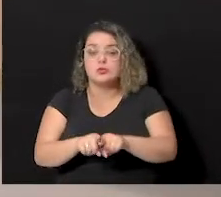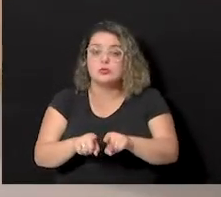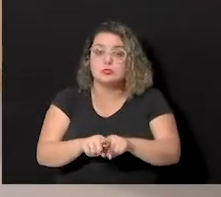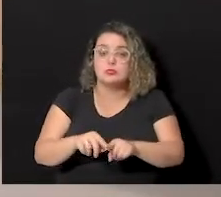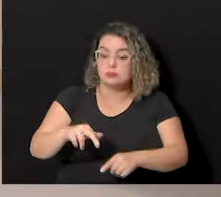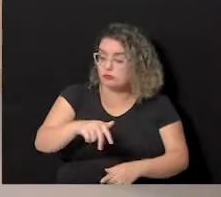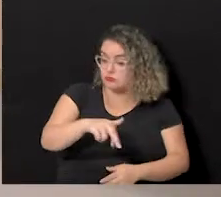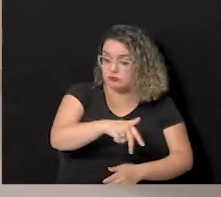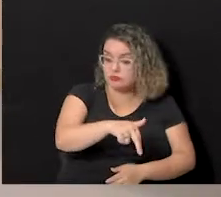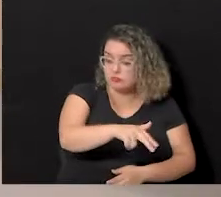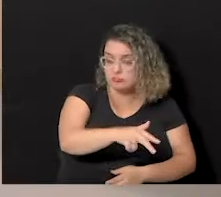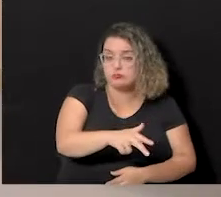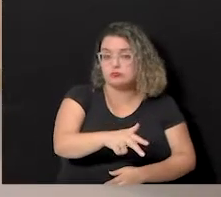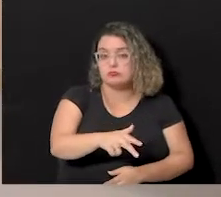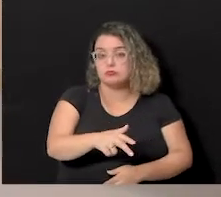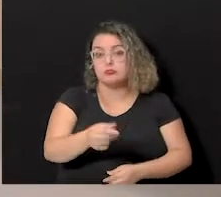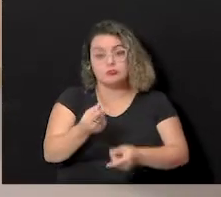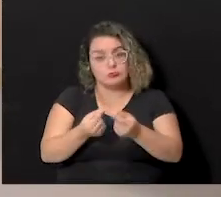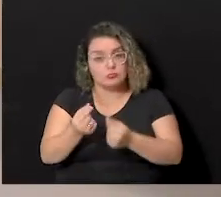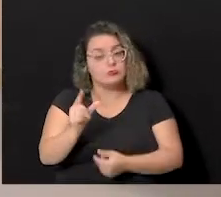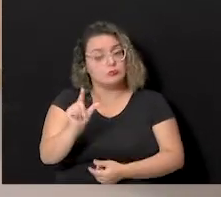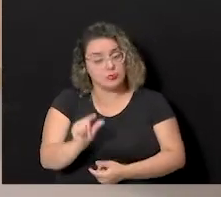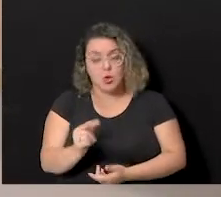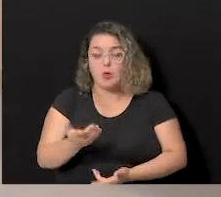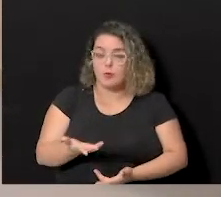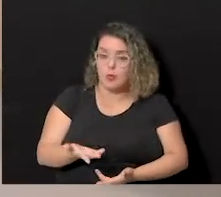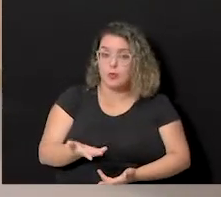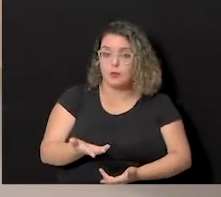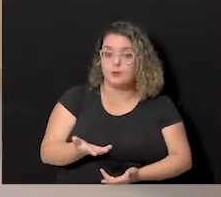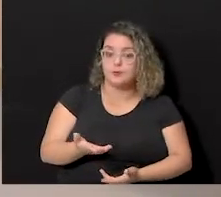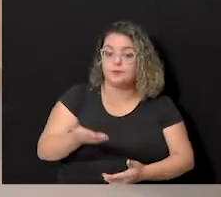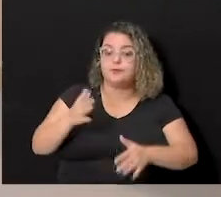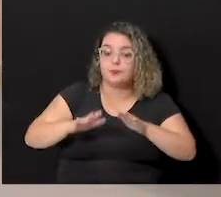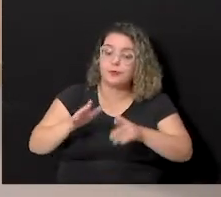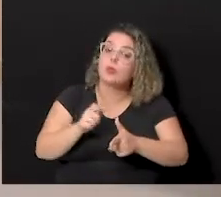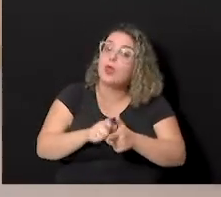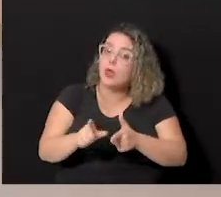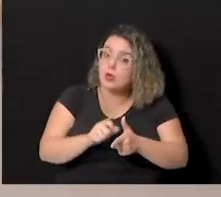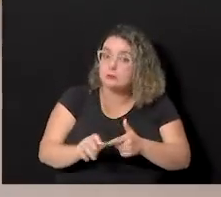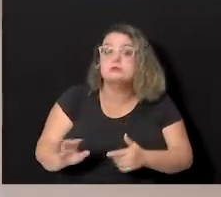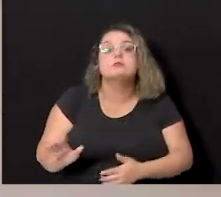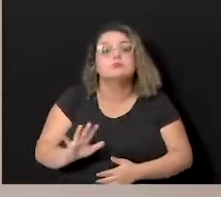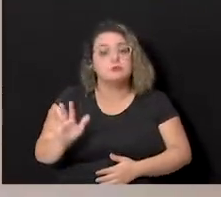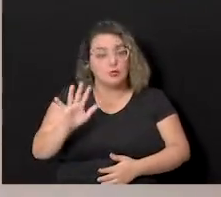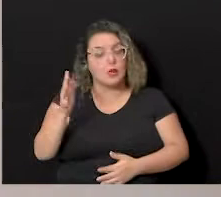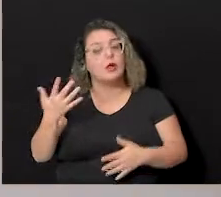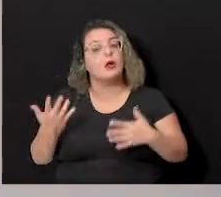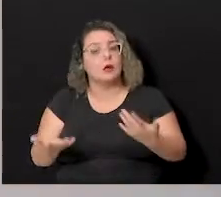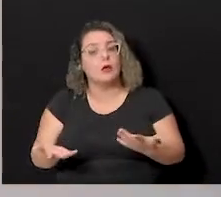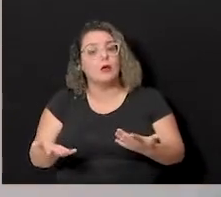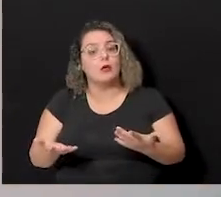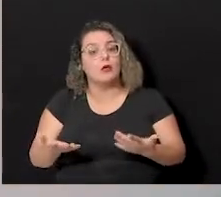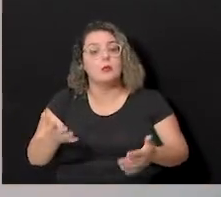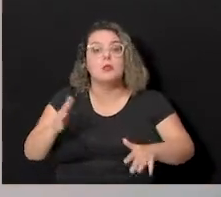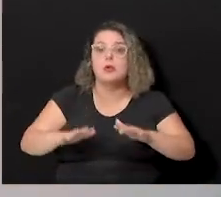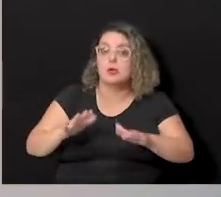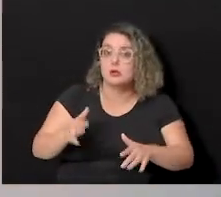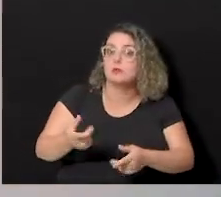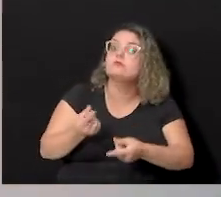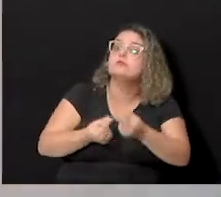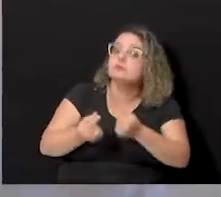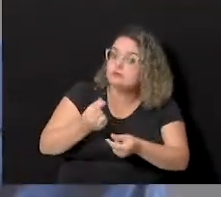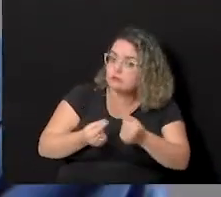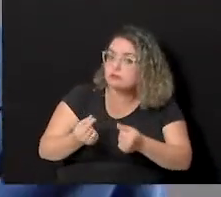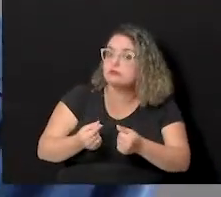pode andar, caminhar e economizar um pouco. Às vezes o aluguel pode ser um pouquinho mais, porém você